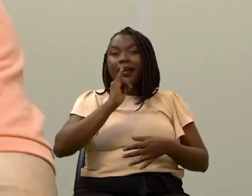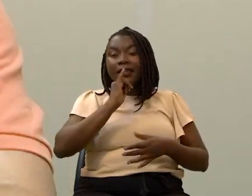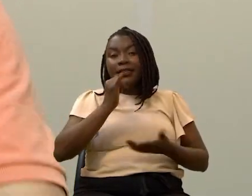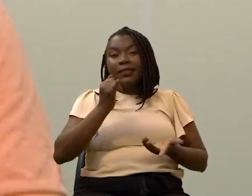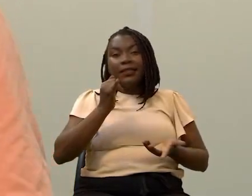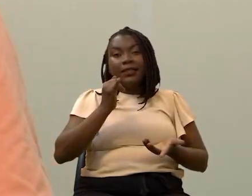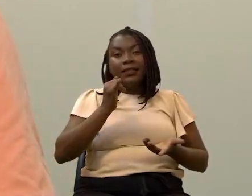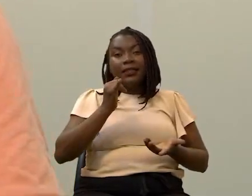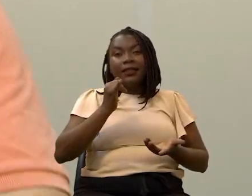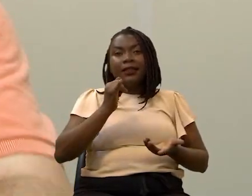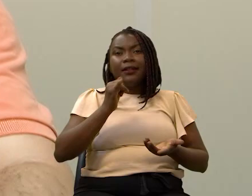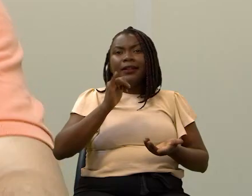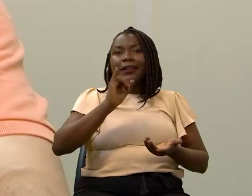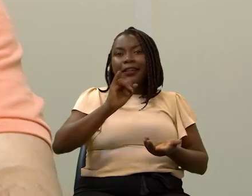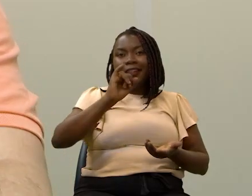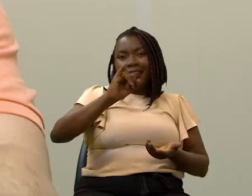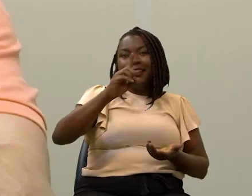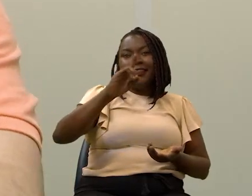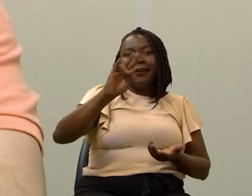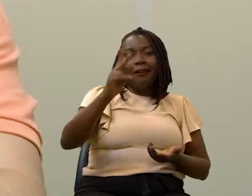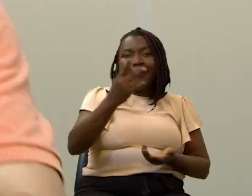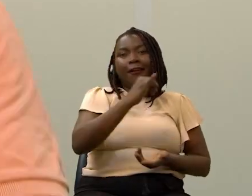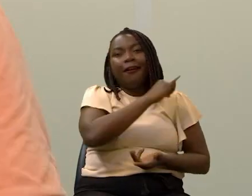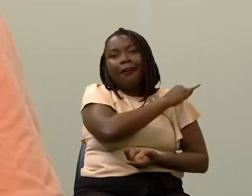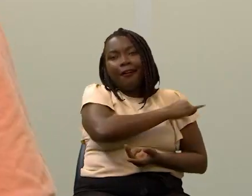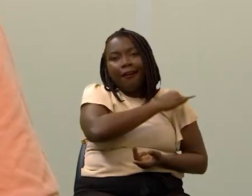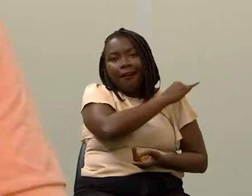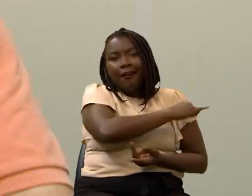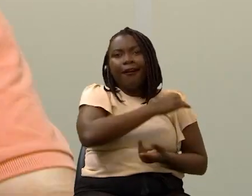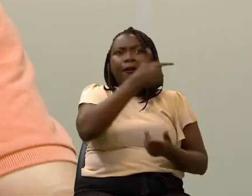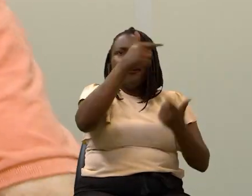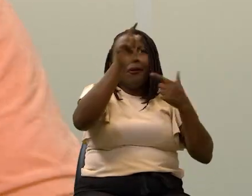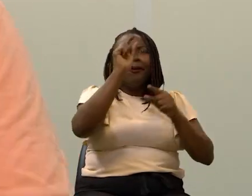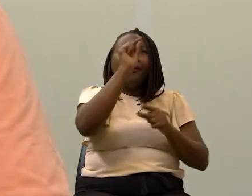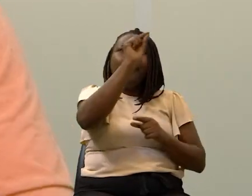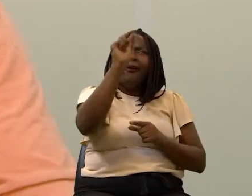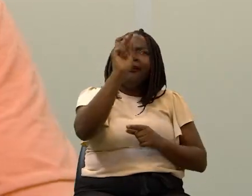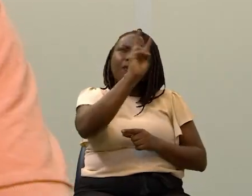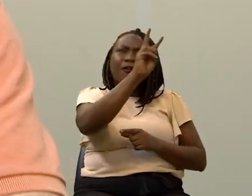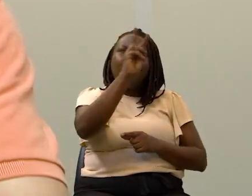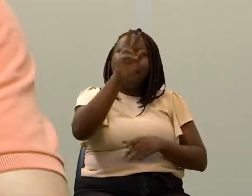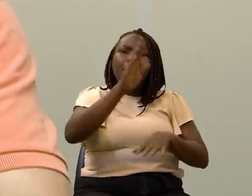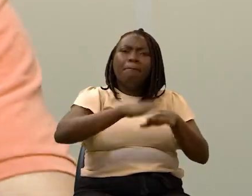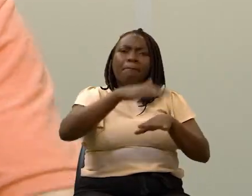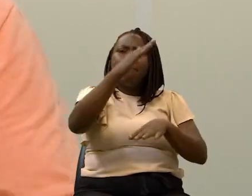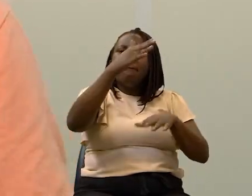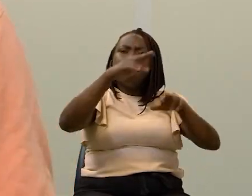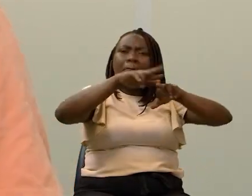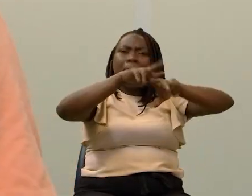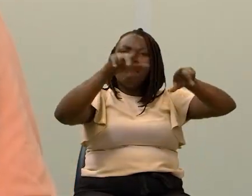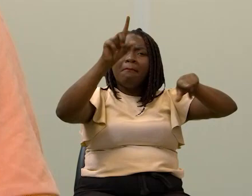como se pegar BH, o Rio de Janeiro, São Paulo, você tem mais